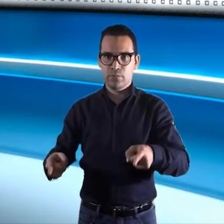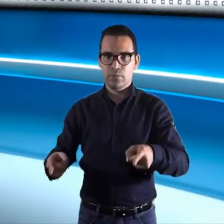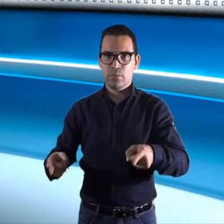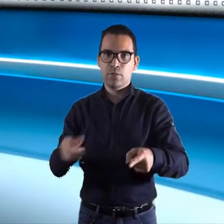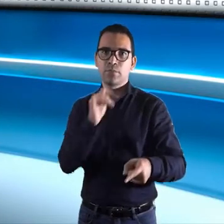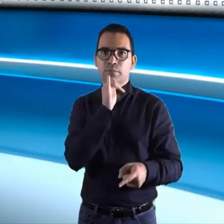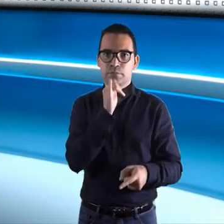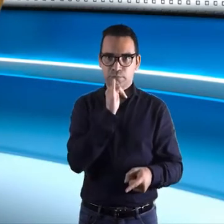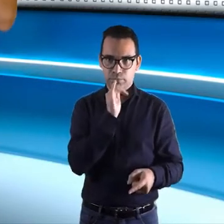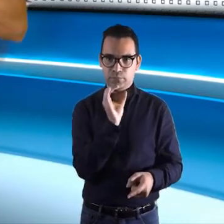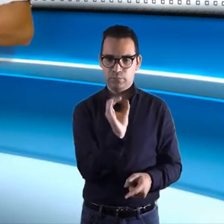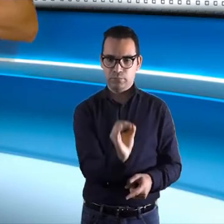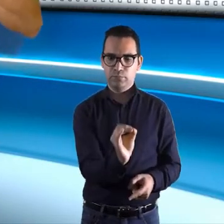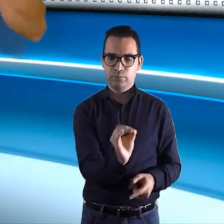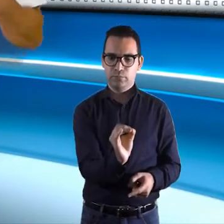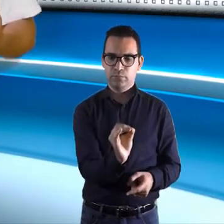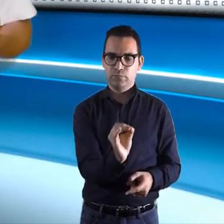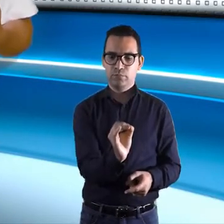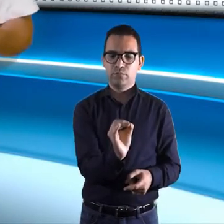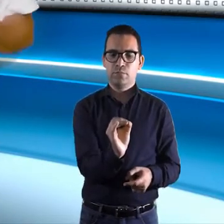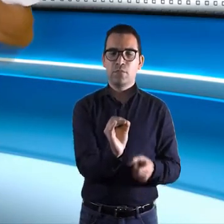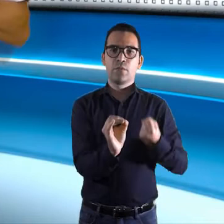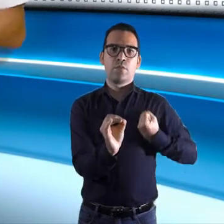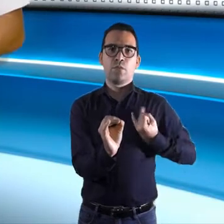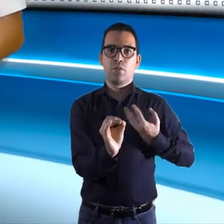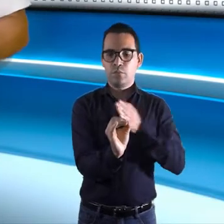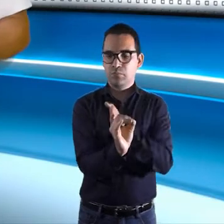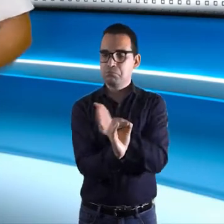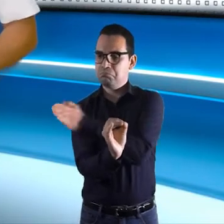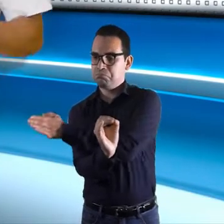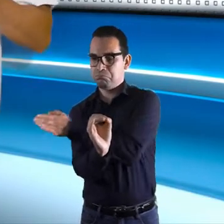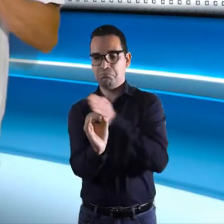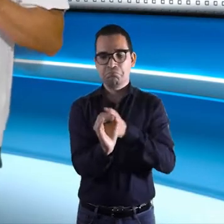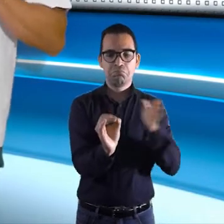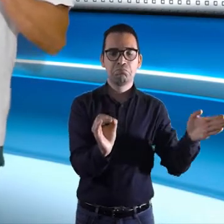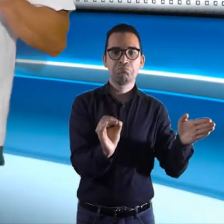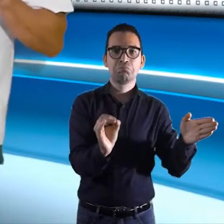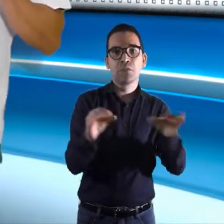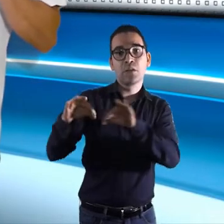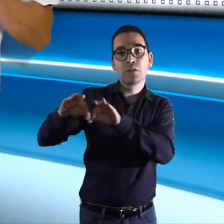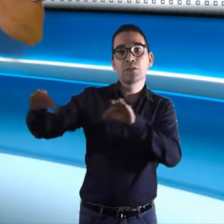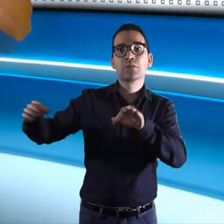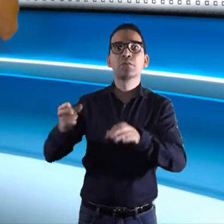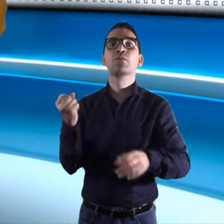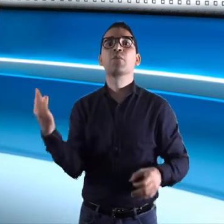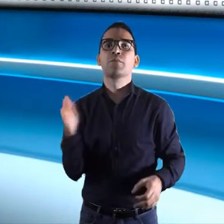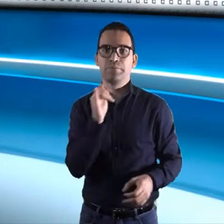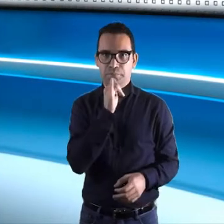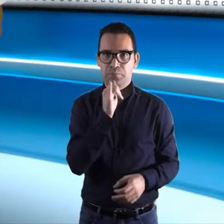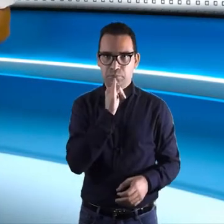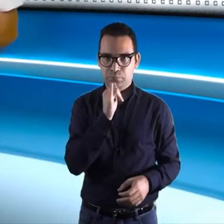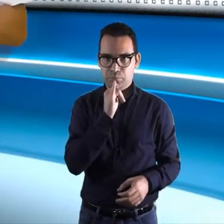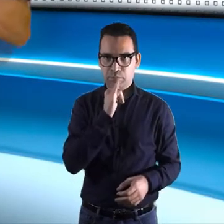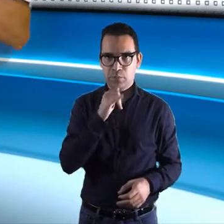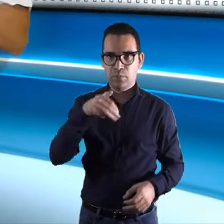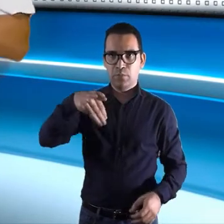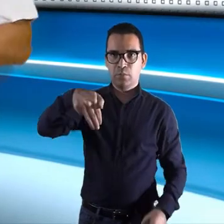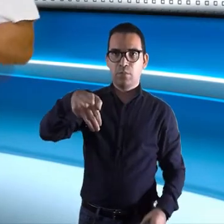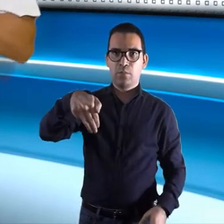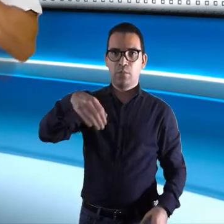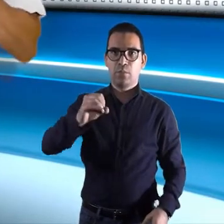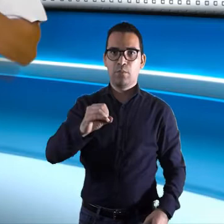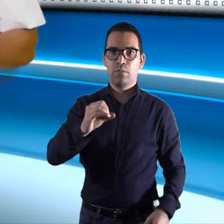0, até determinado valor. Por exemplo, se eu perguntar quem que é o módulo